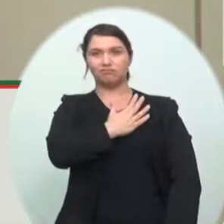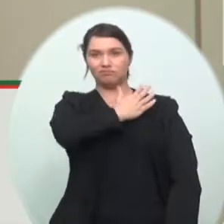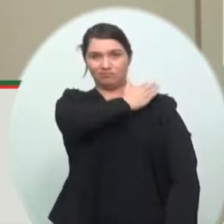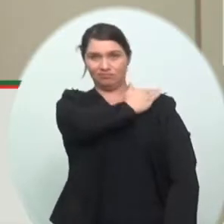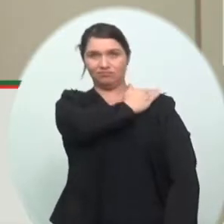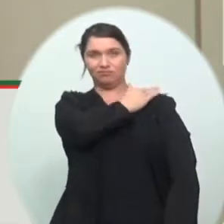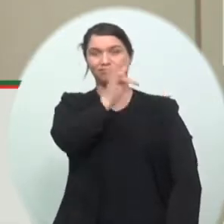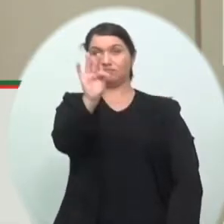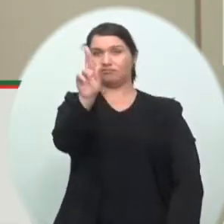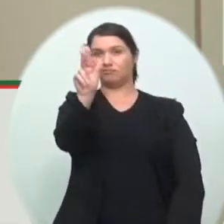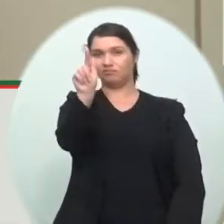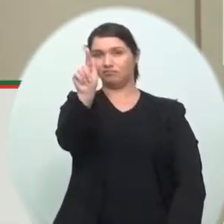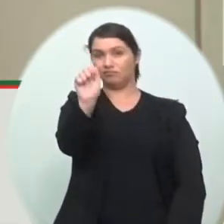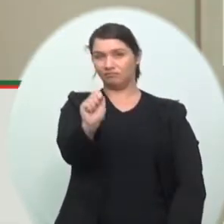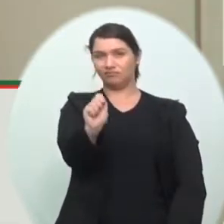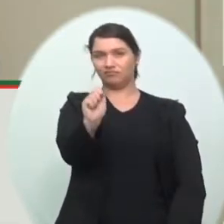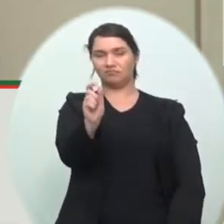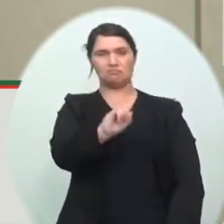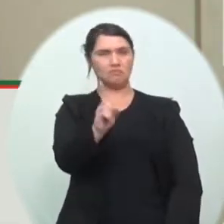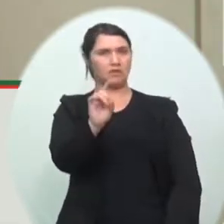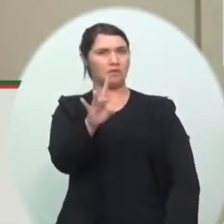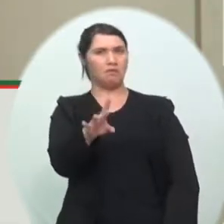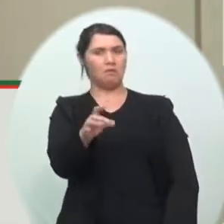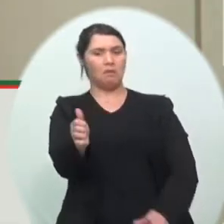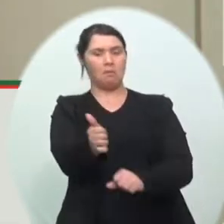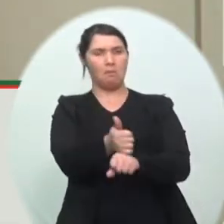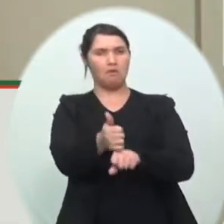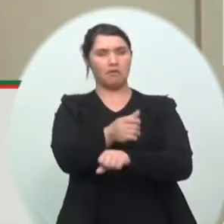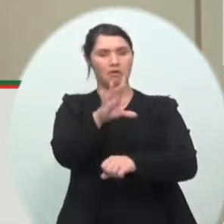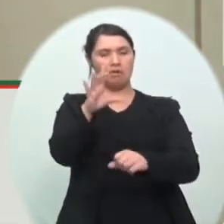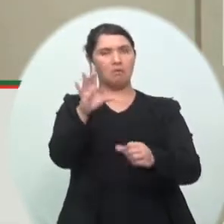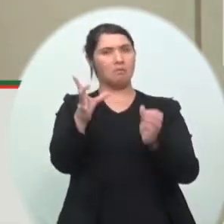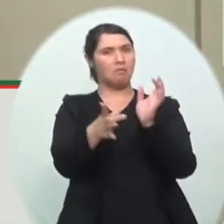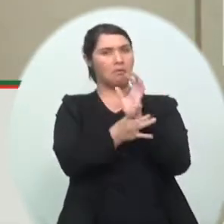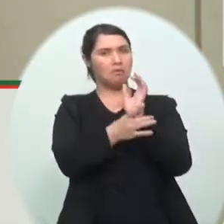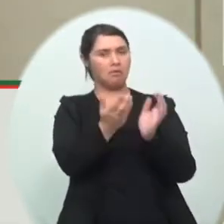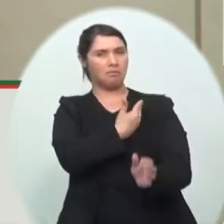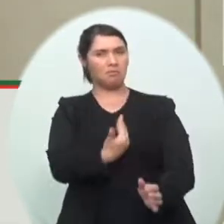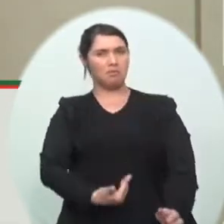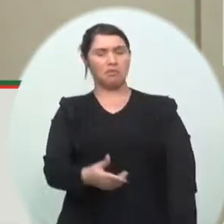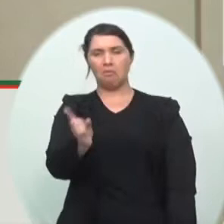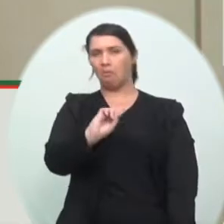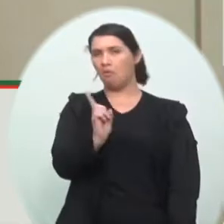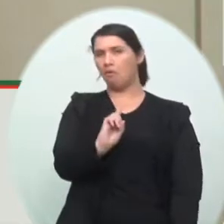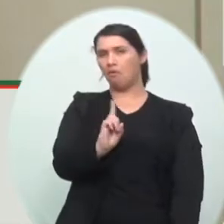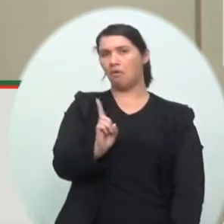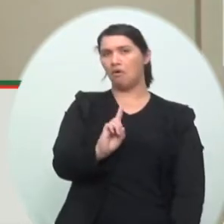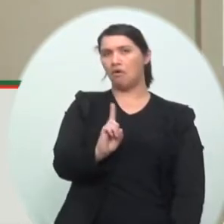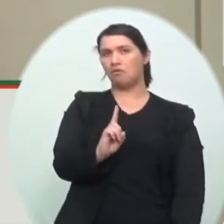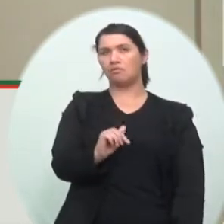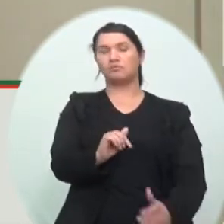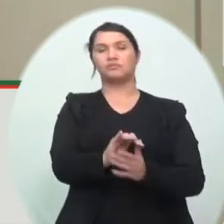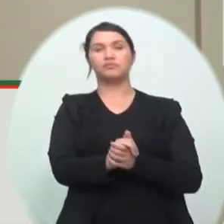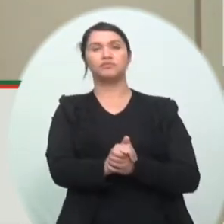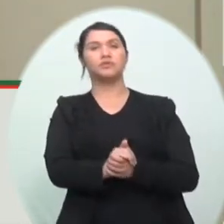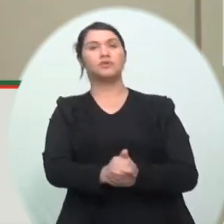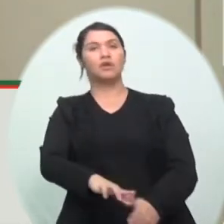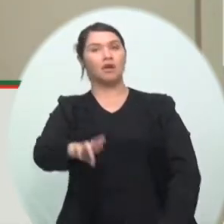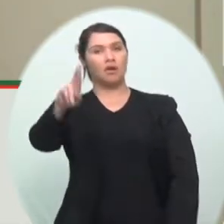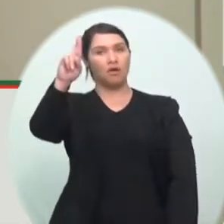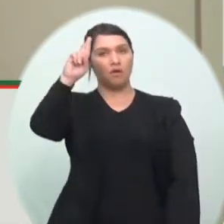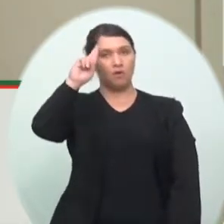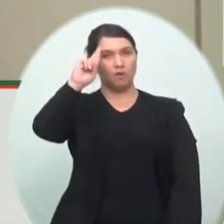muito bacanas, não é apenas um grande profissional da segurança pública que lidera com competência e sabedoria o seu 9º